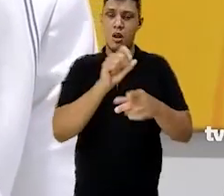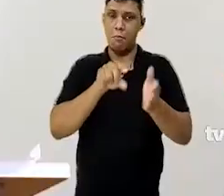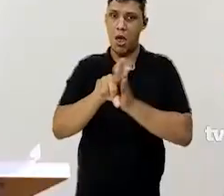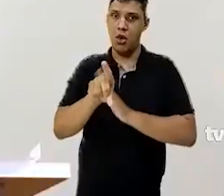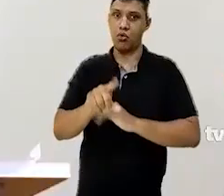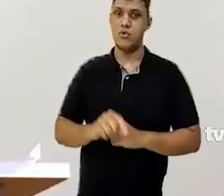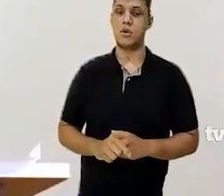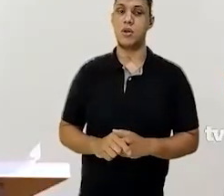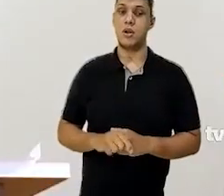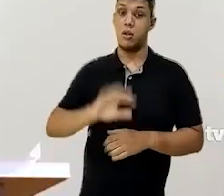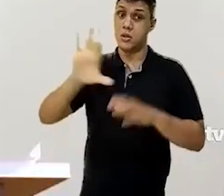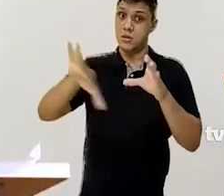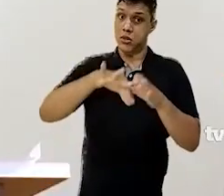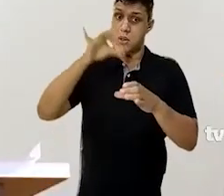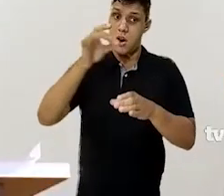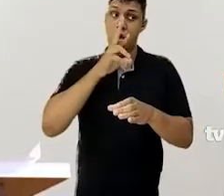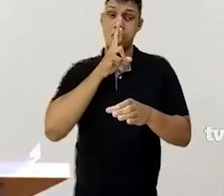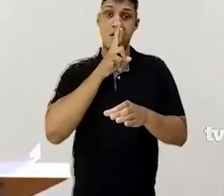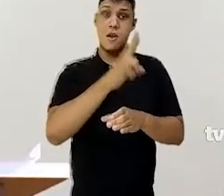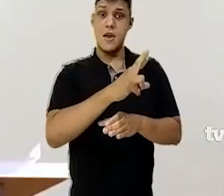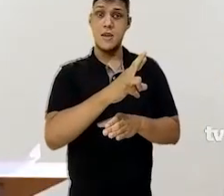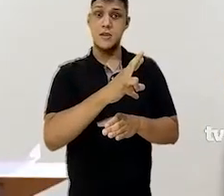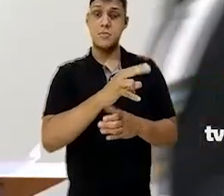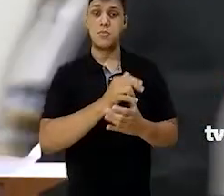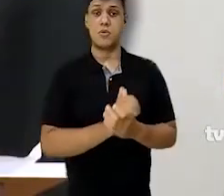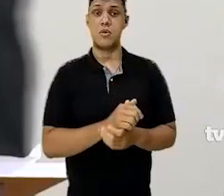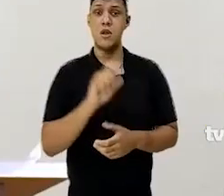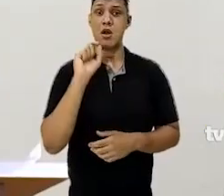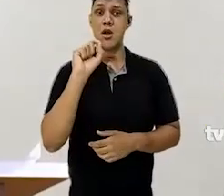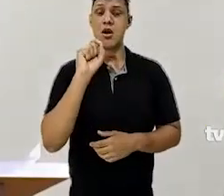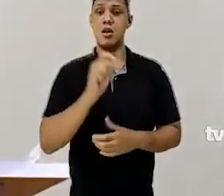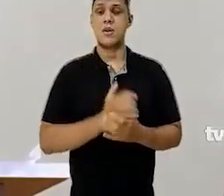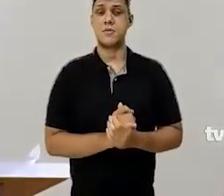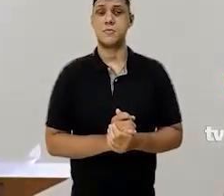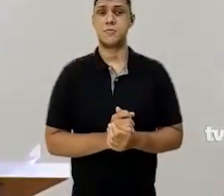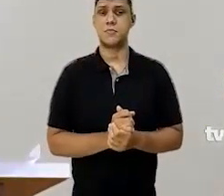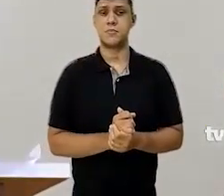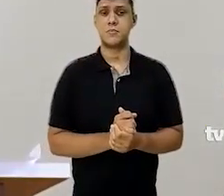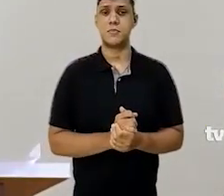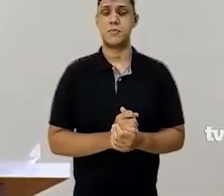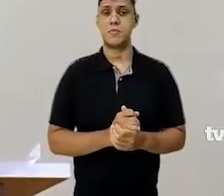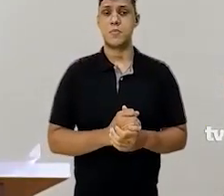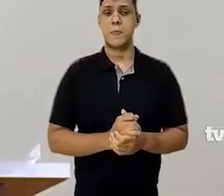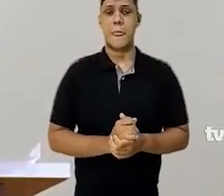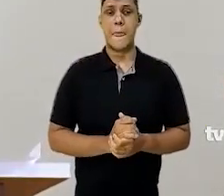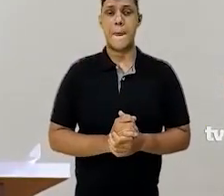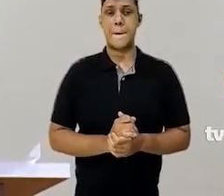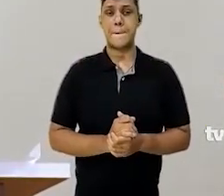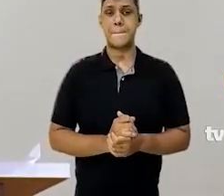responder esta pergunta vai ser o candidato.